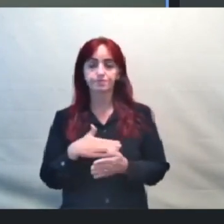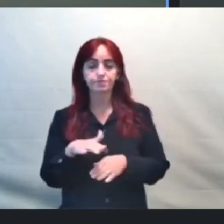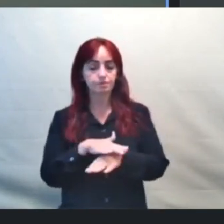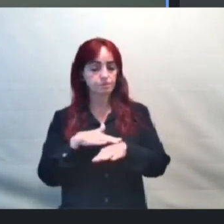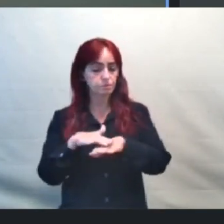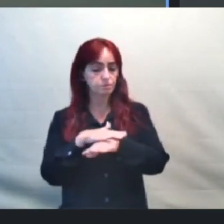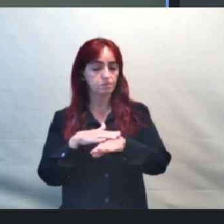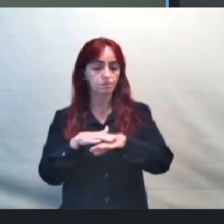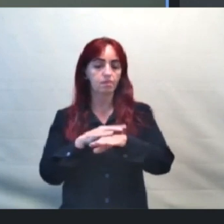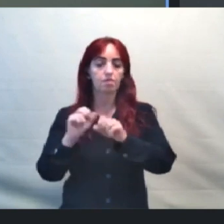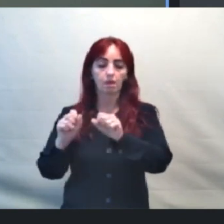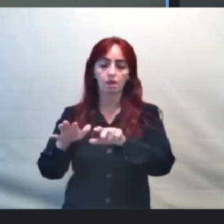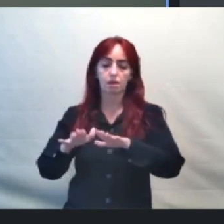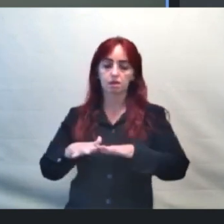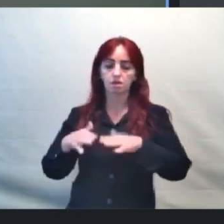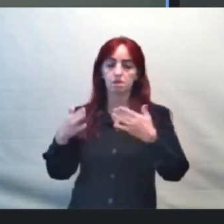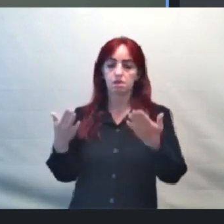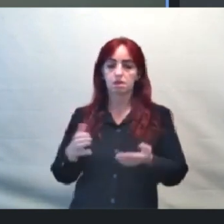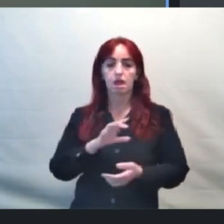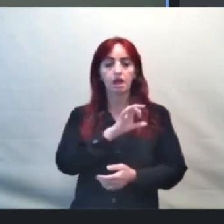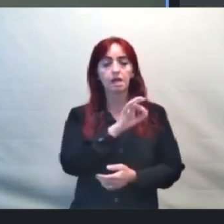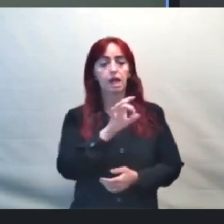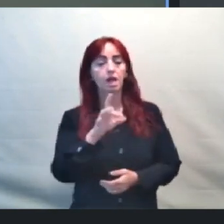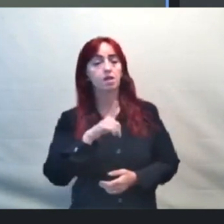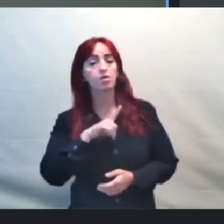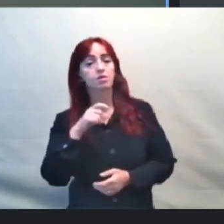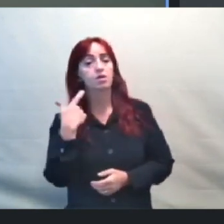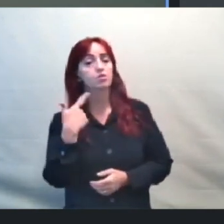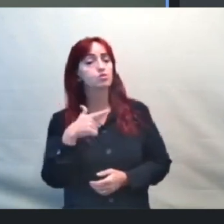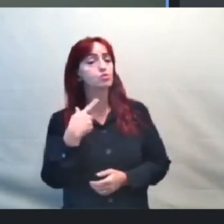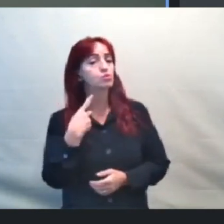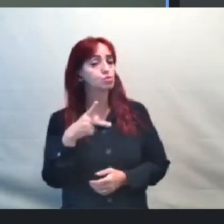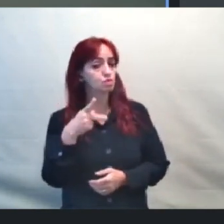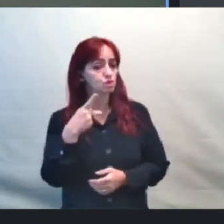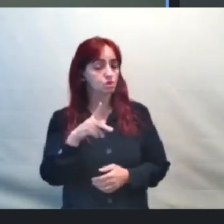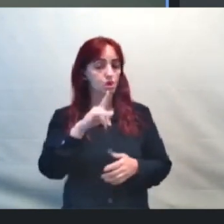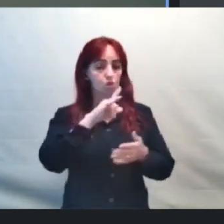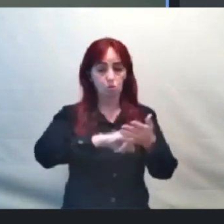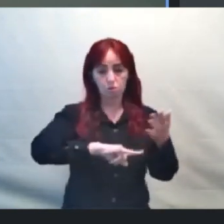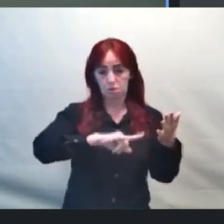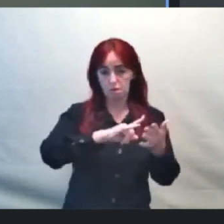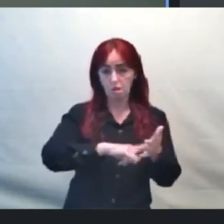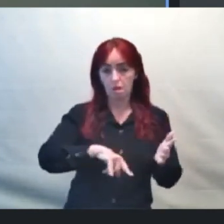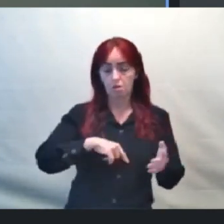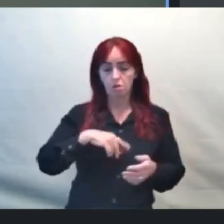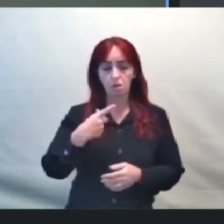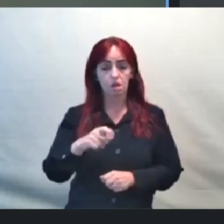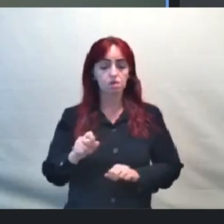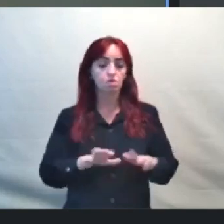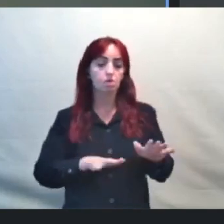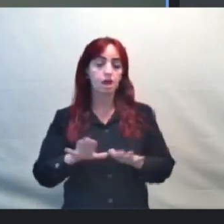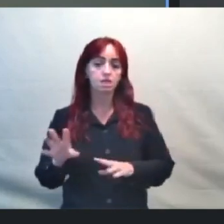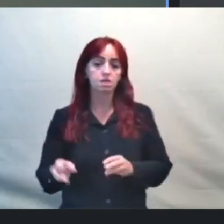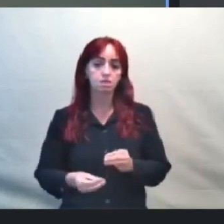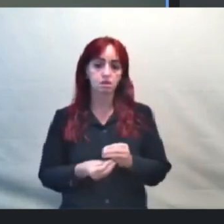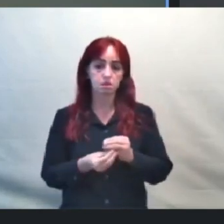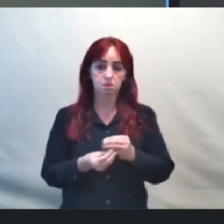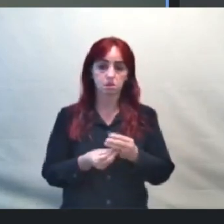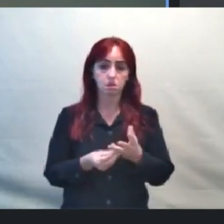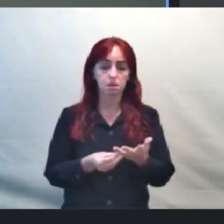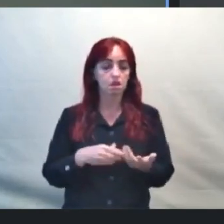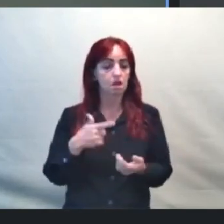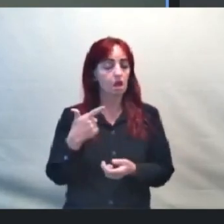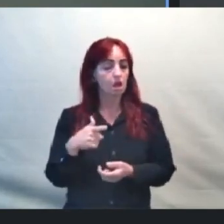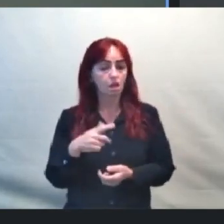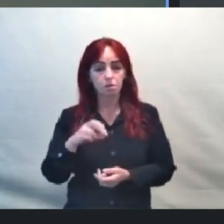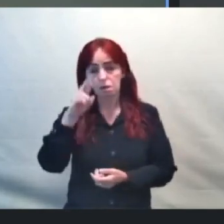né? Cada um tem o seu contrato, cada um tem a sua ação e elas são ações complementares, né? Não existe um dono